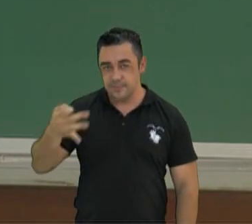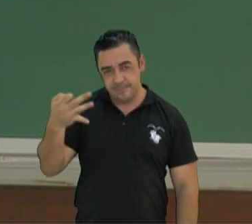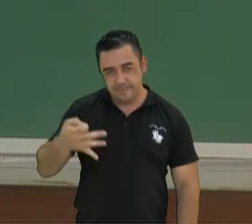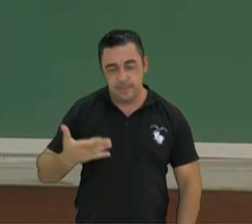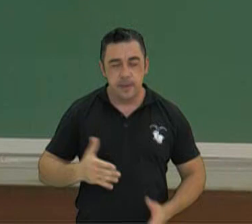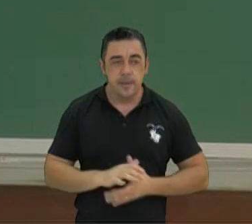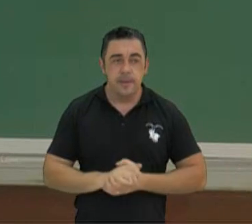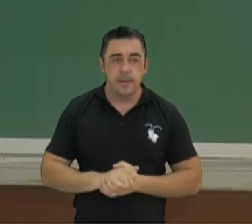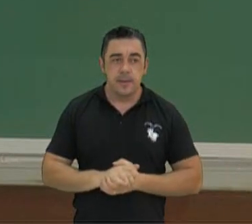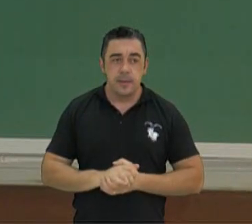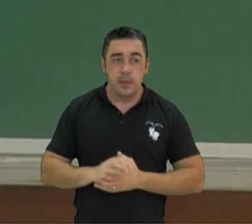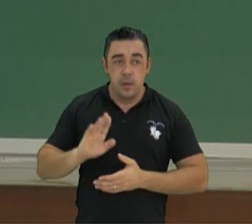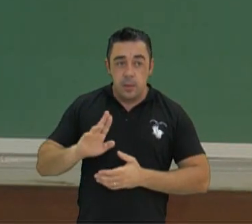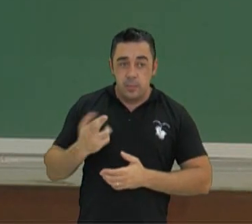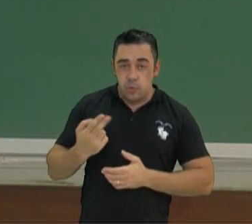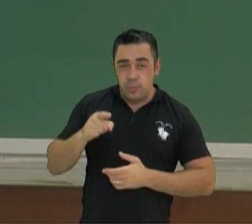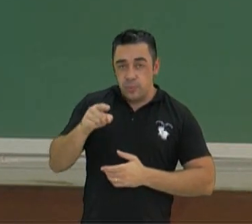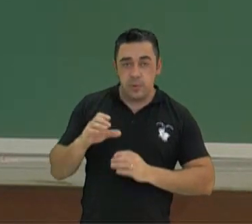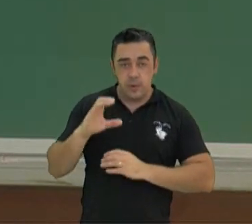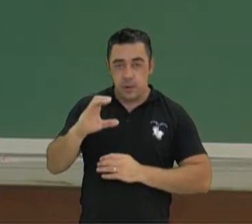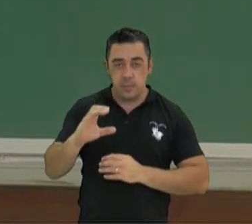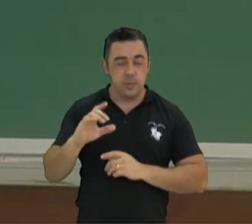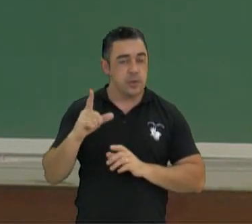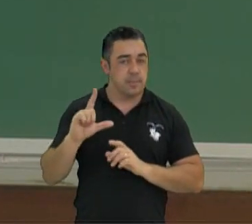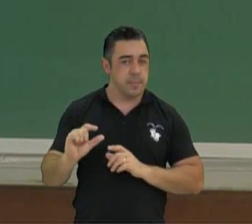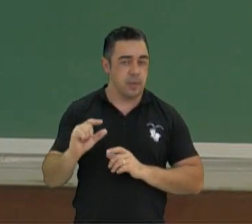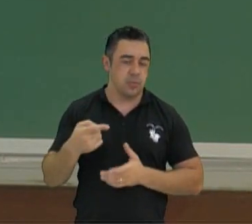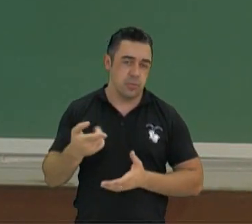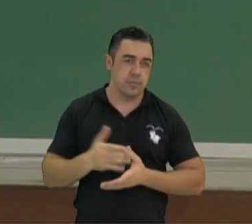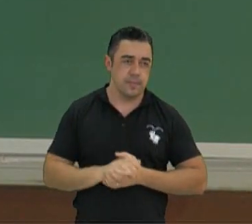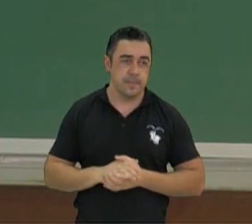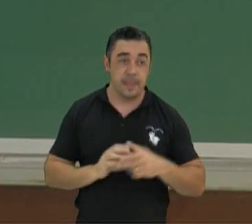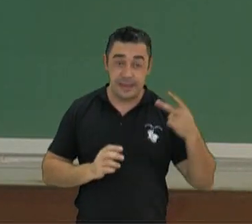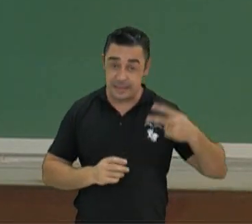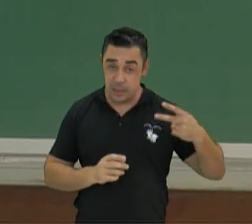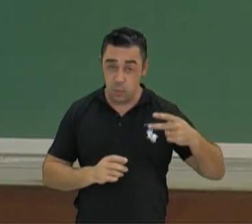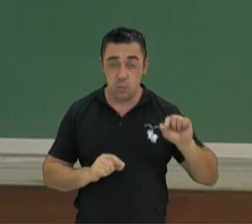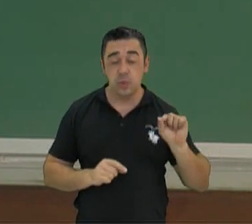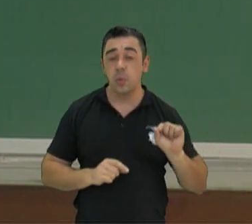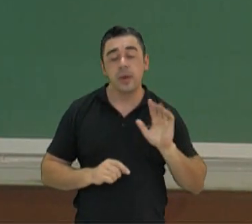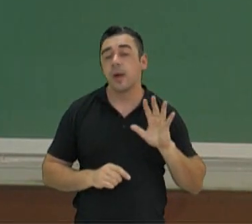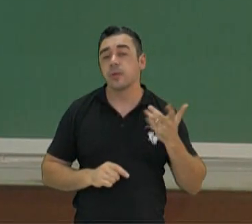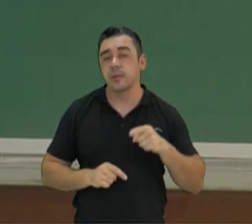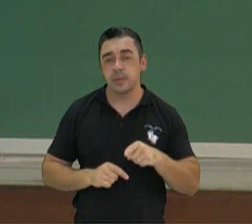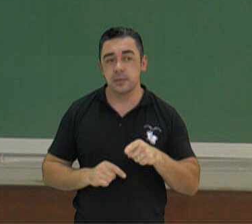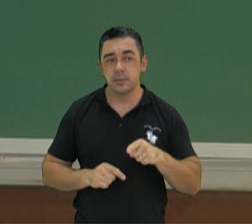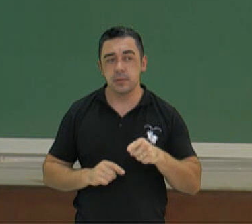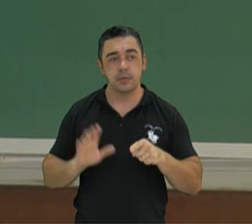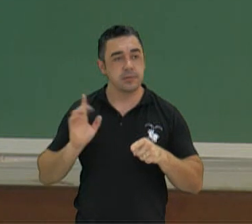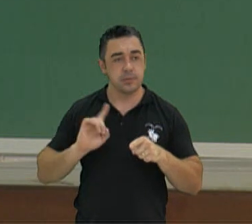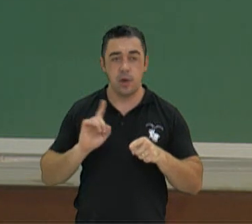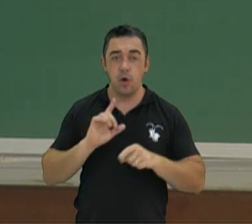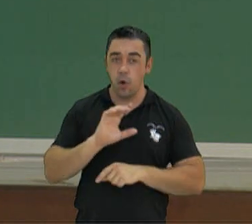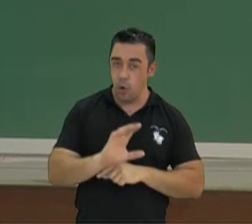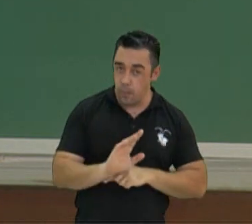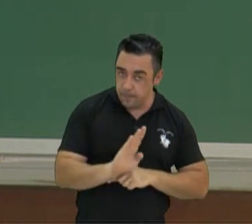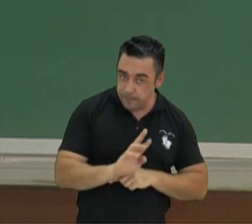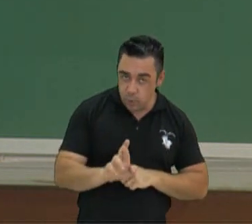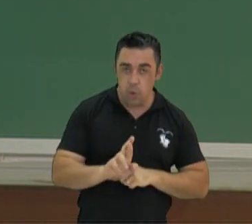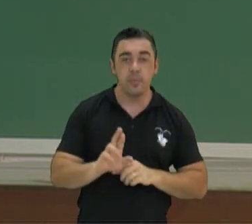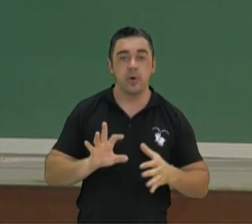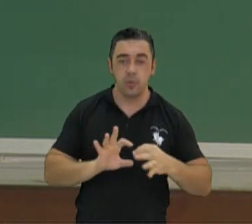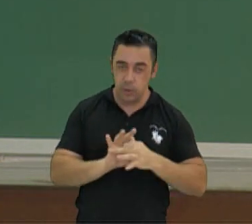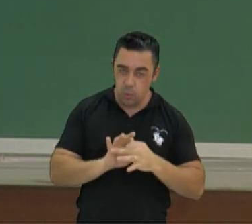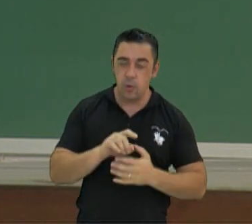certo? O bromo se ligou ao carbono menos hidrogenado. Na segunda reação, o bromo se ligou ao carbono